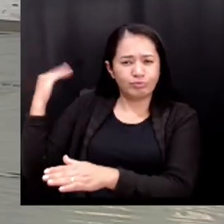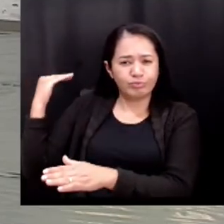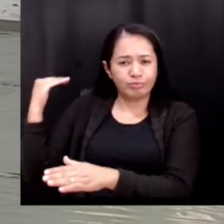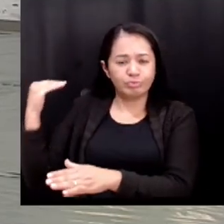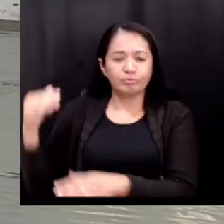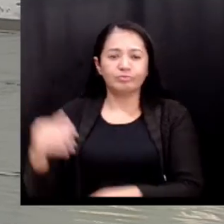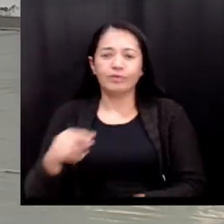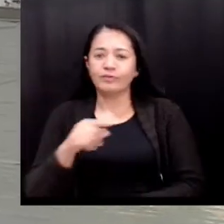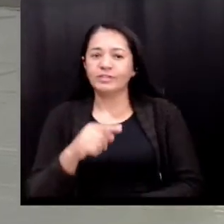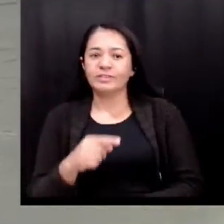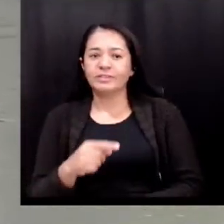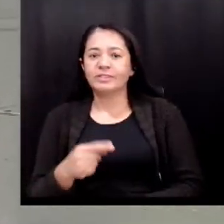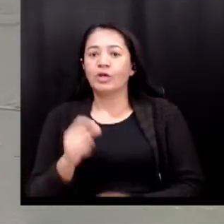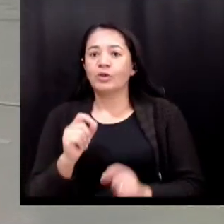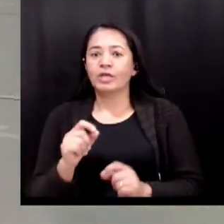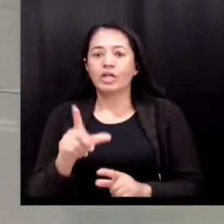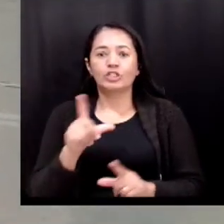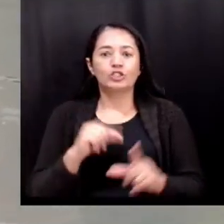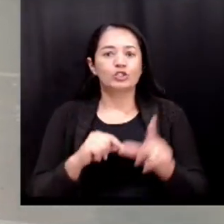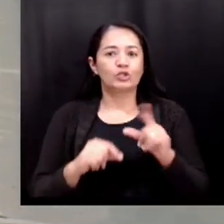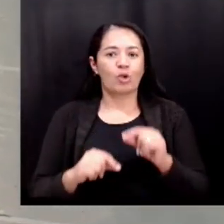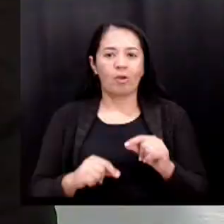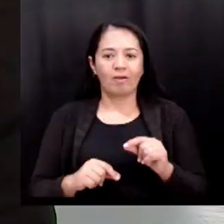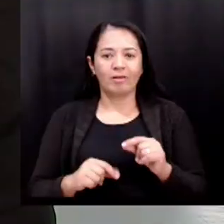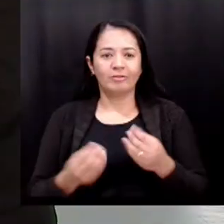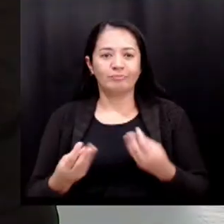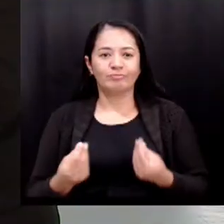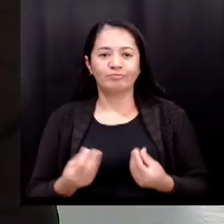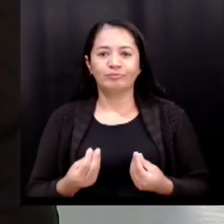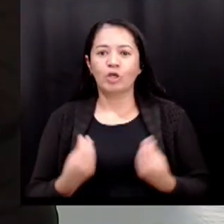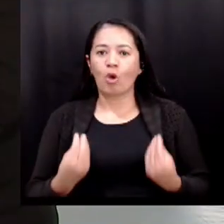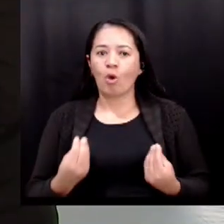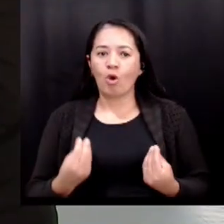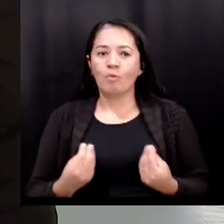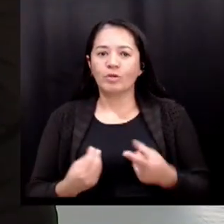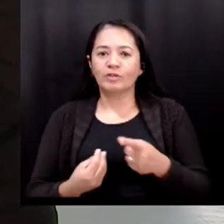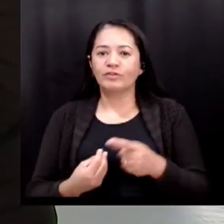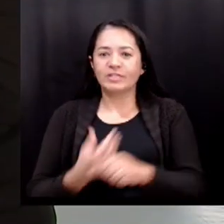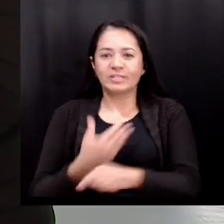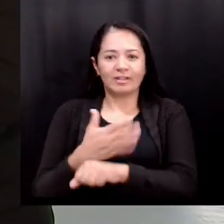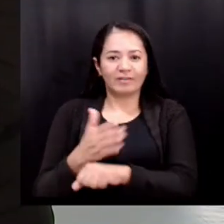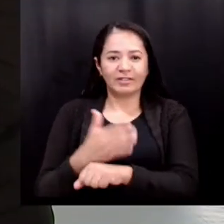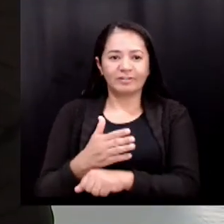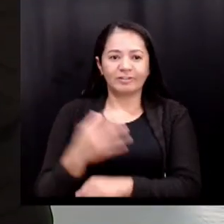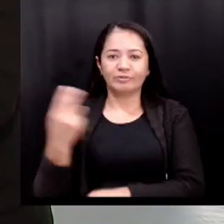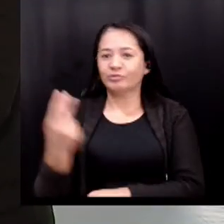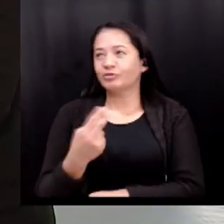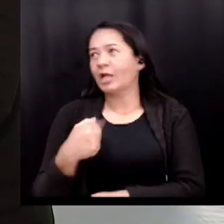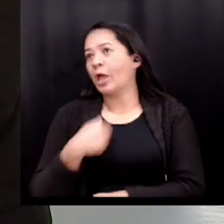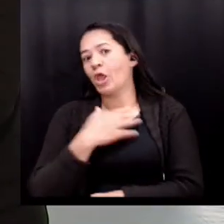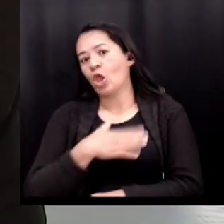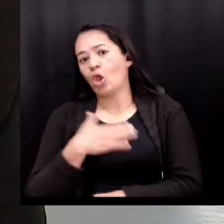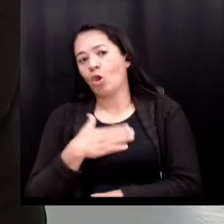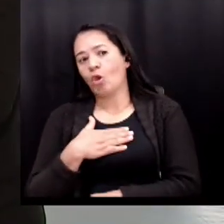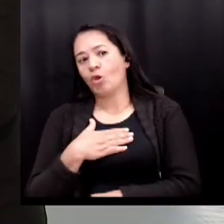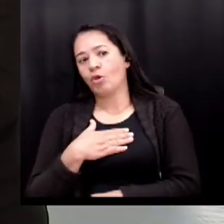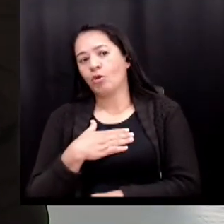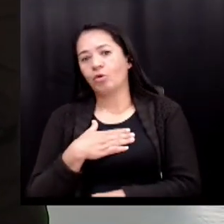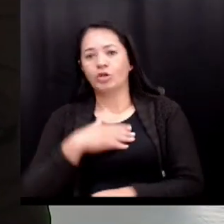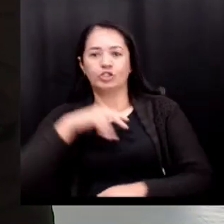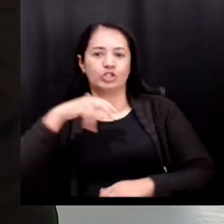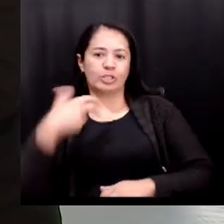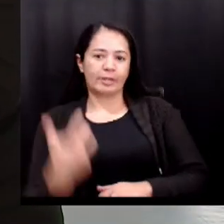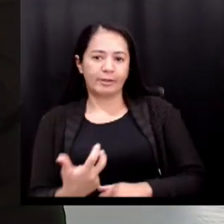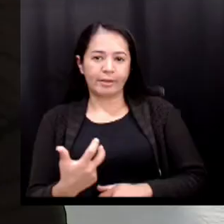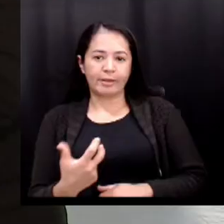pode escolher como que você vai treinar. Então você não pode, eu gosto mais de quedas, eu gosto mais de luta no chão.